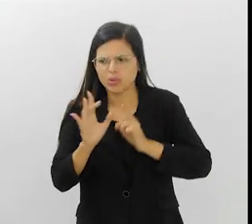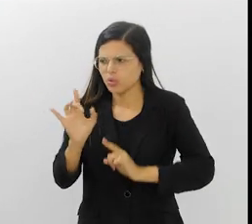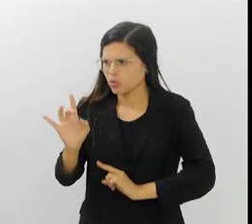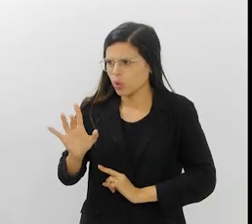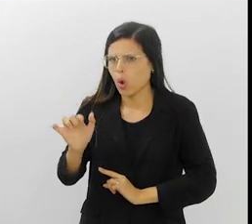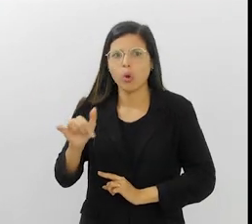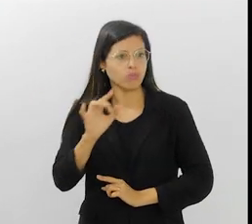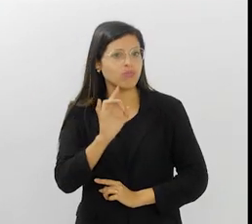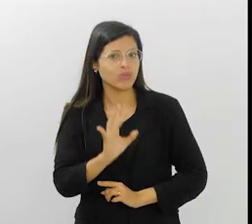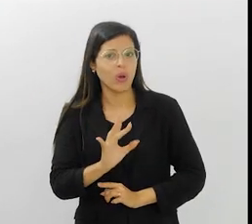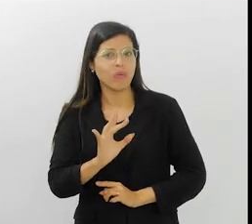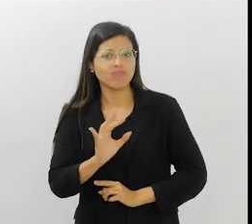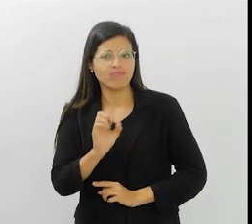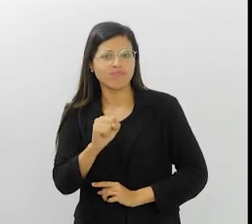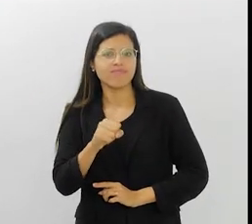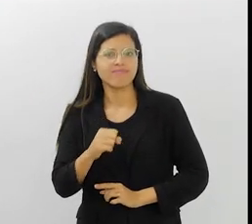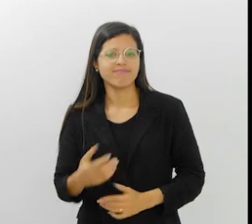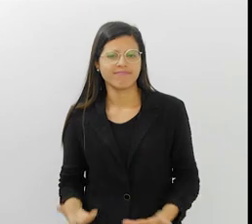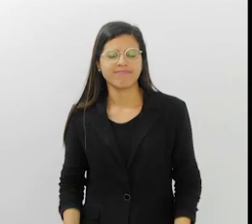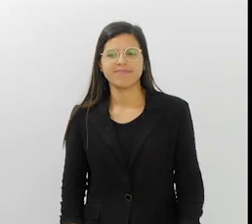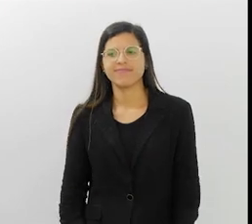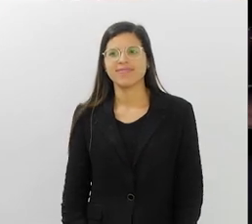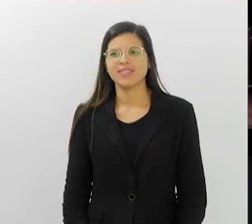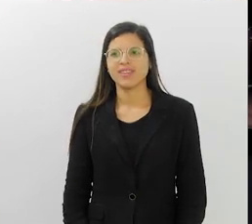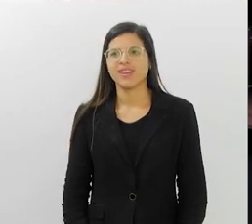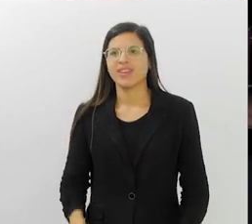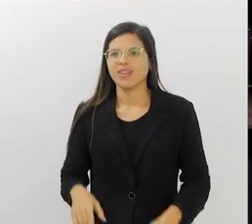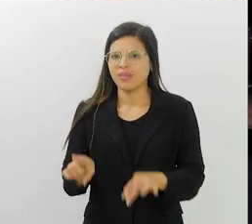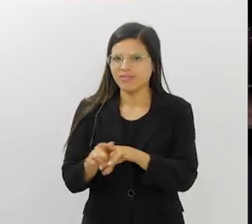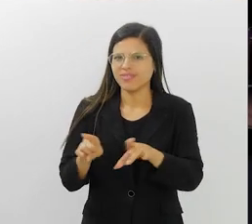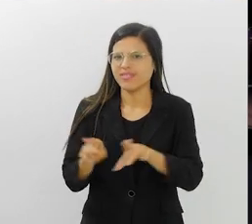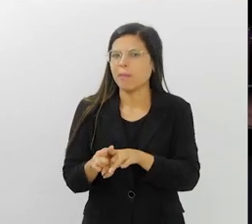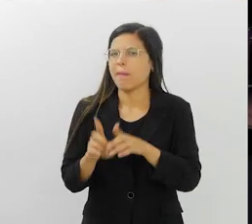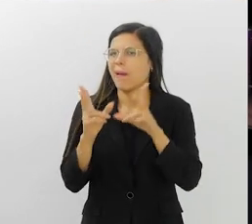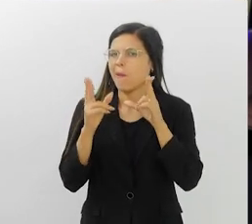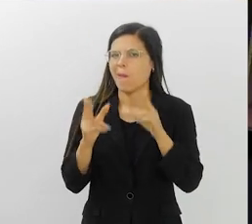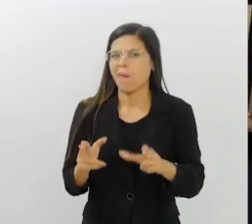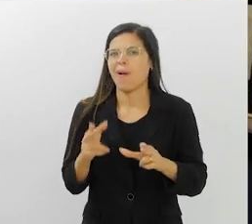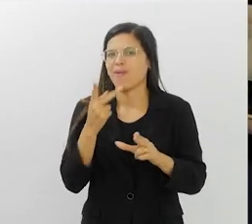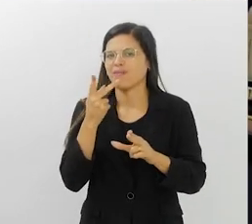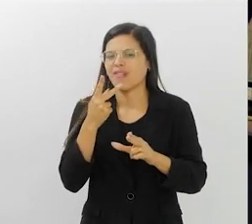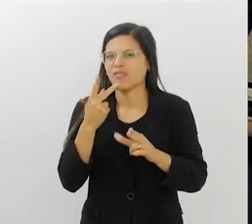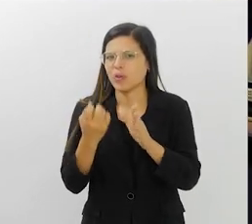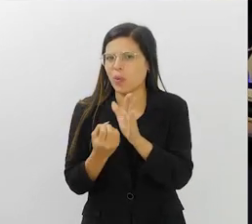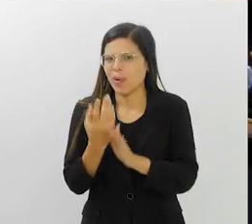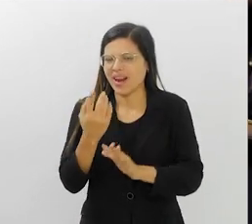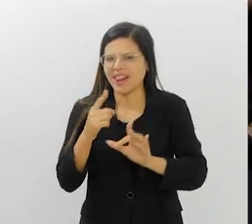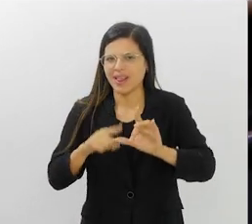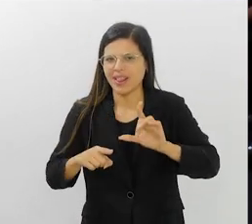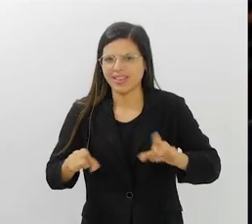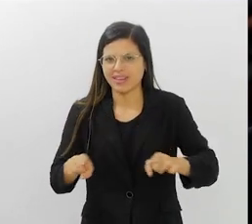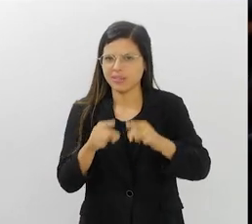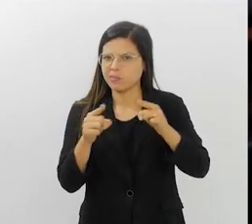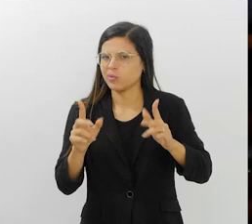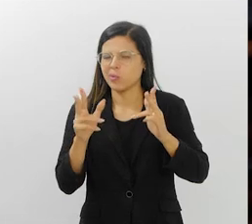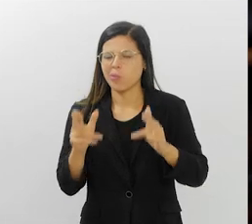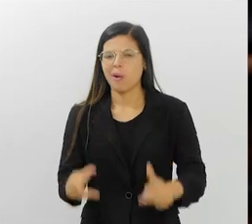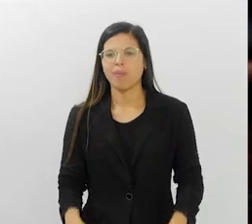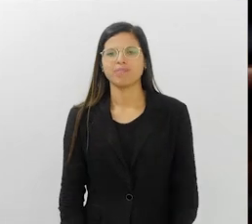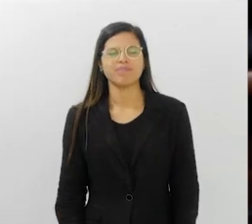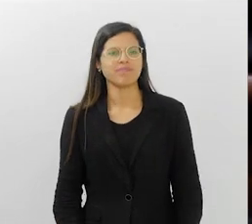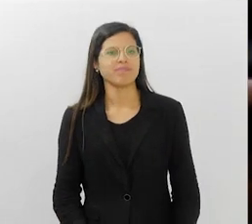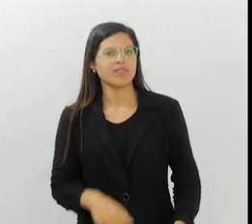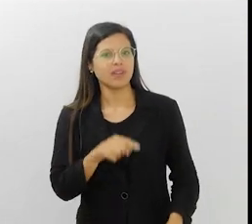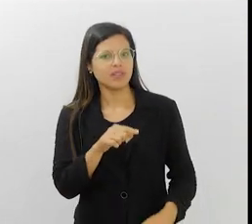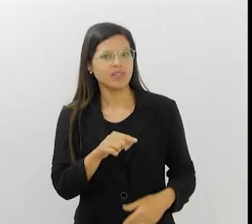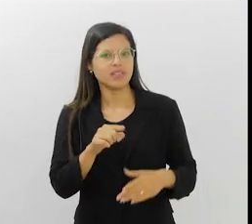isso? Só isso. Tá bom demais. Eu, quando falo que sou compositor, eu passo pela mesma situação. Cláudio, você é de uma